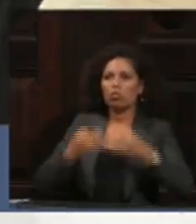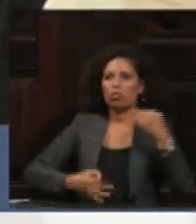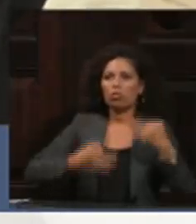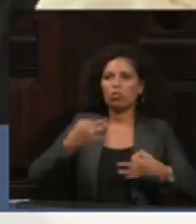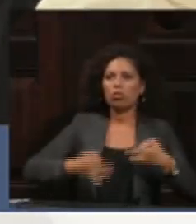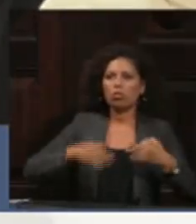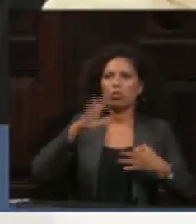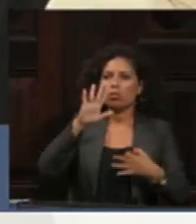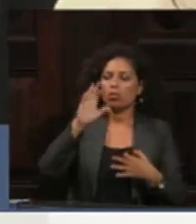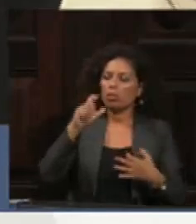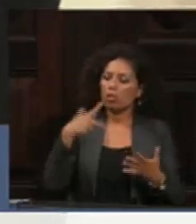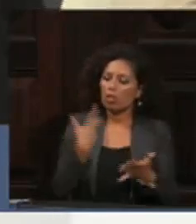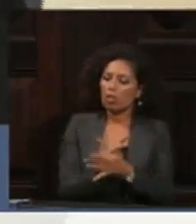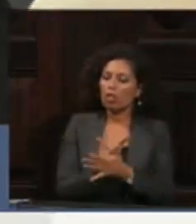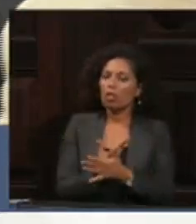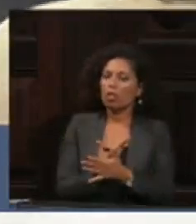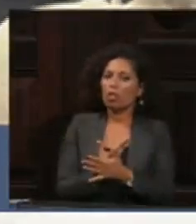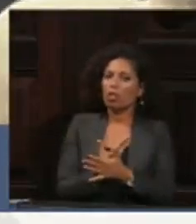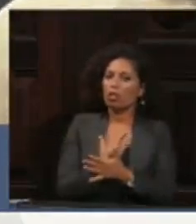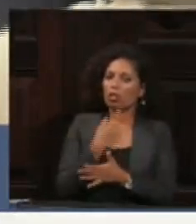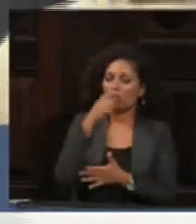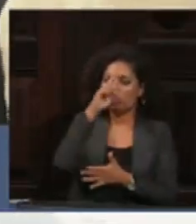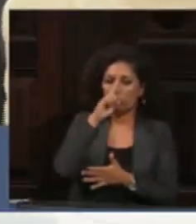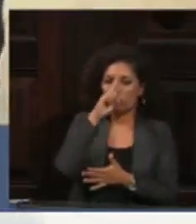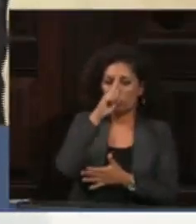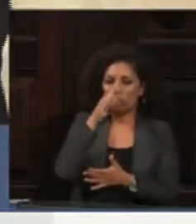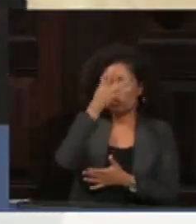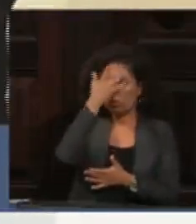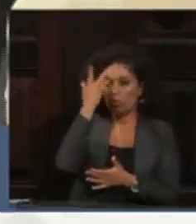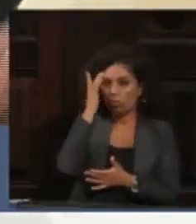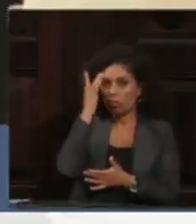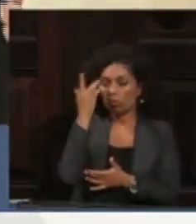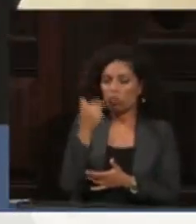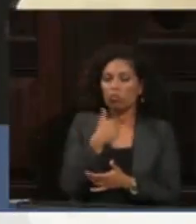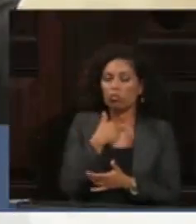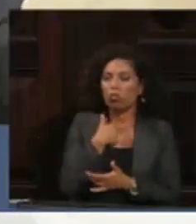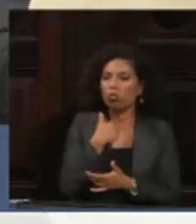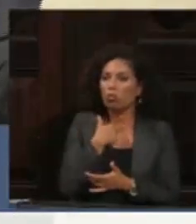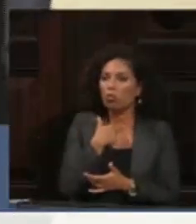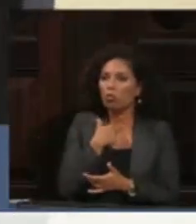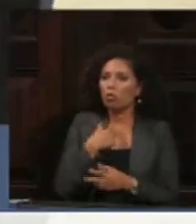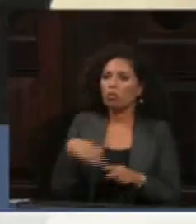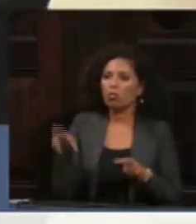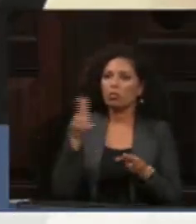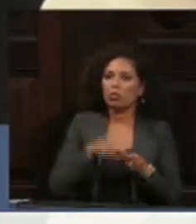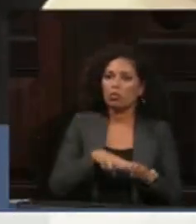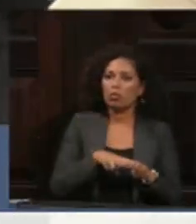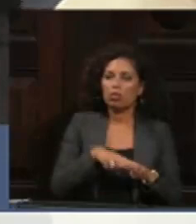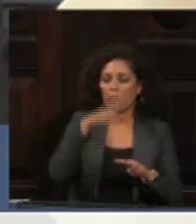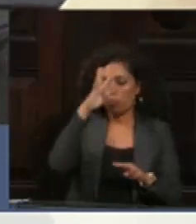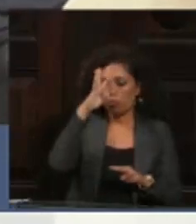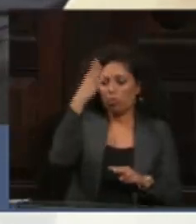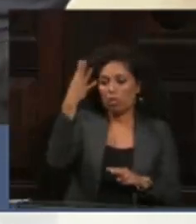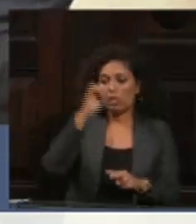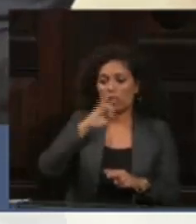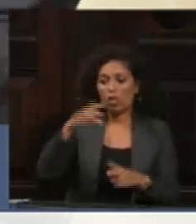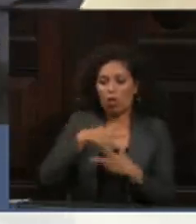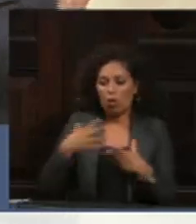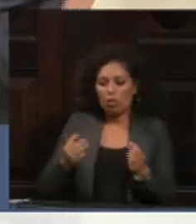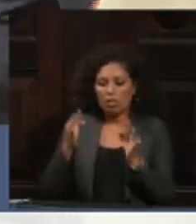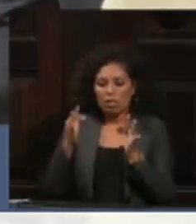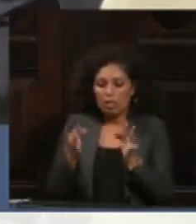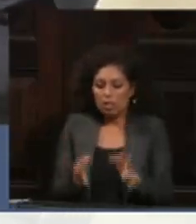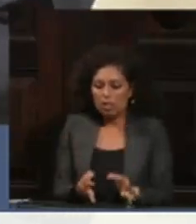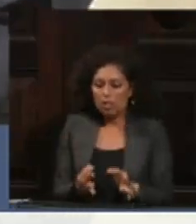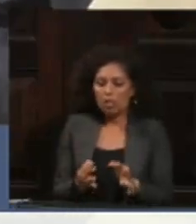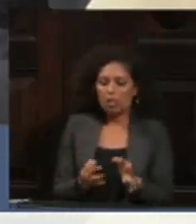que está acontecendo no Brasil, é muito grave. As pessoas não podem ser privadas de sua liberdade assim, sem nenhum fundamento, sem